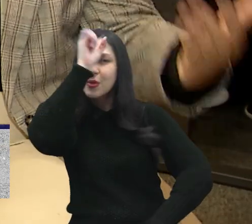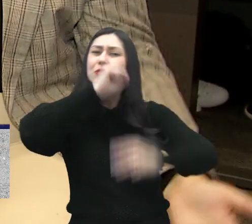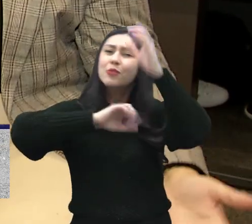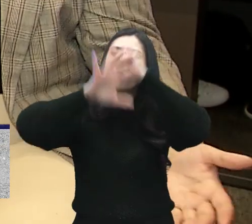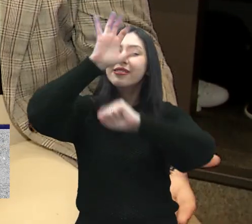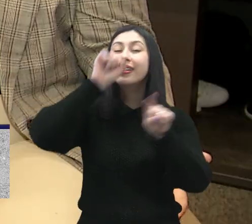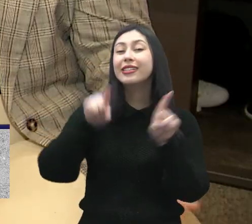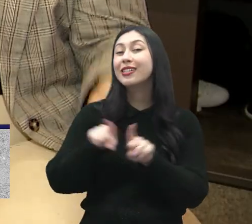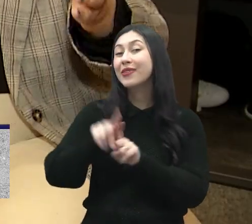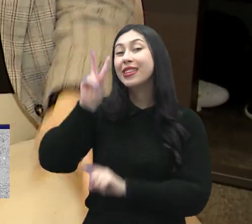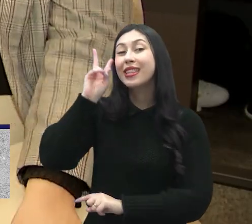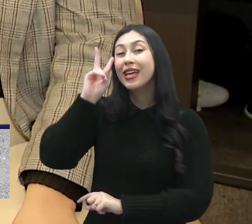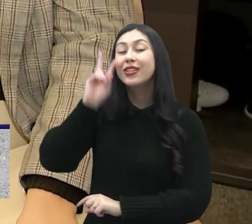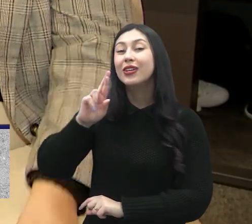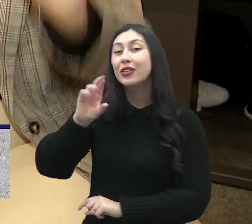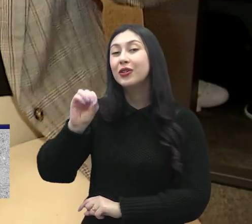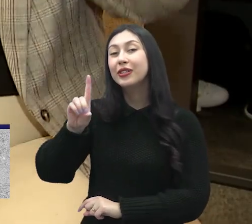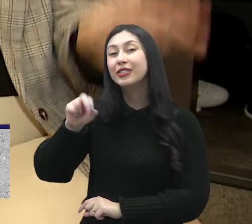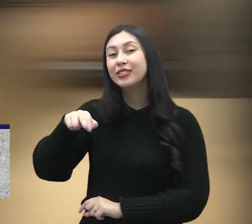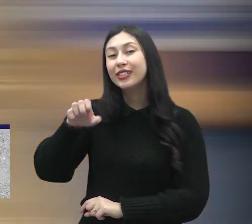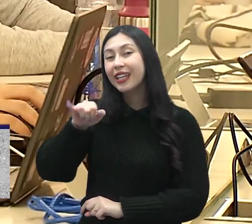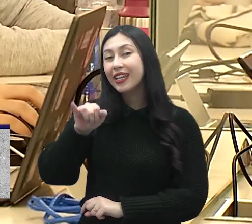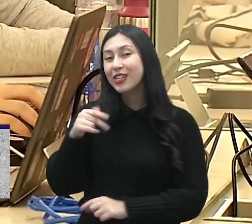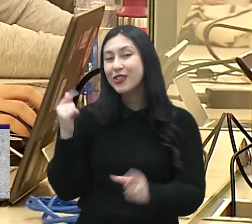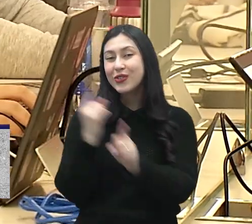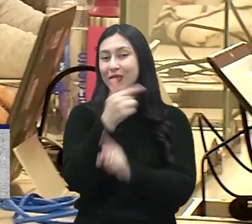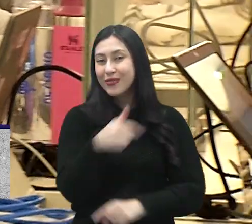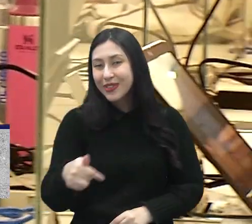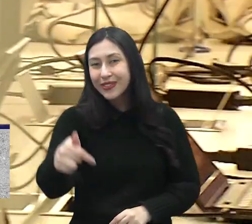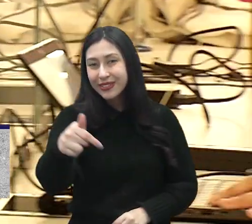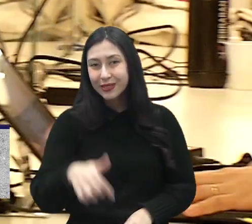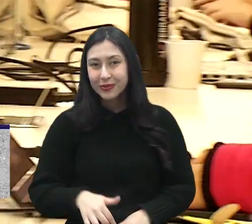também da história do Rodinei. E é isso, pessoal, até semana que vem.